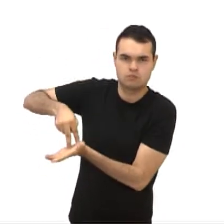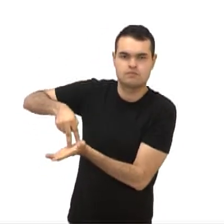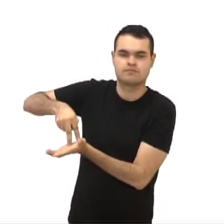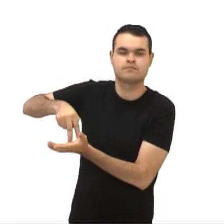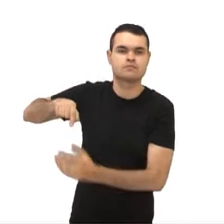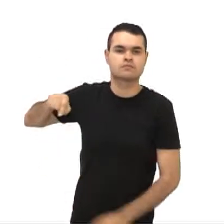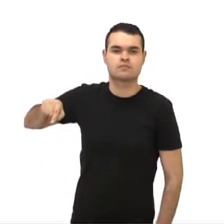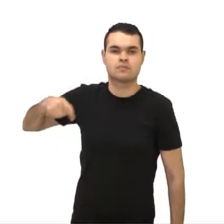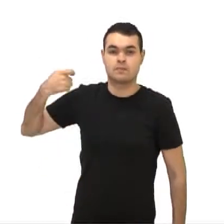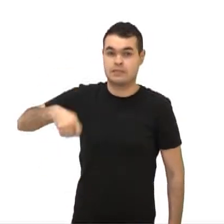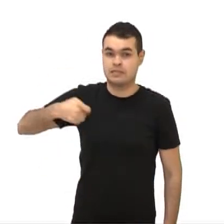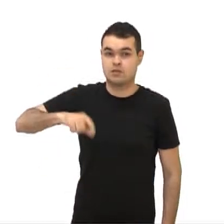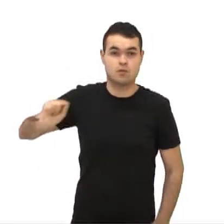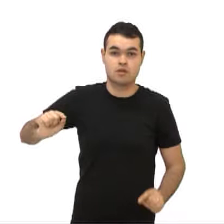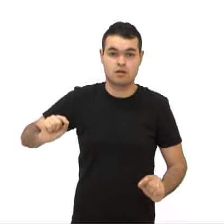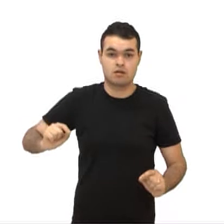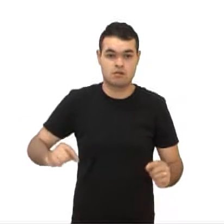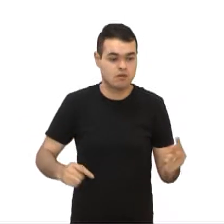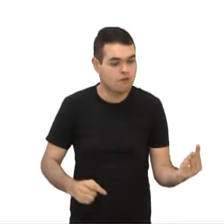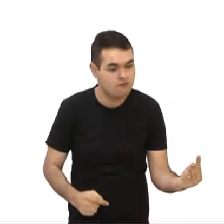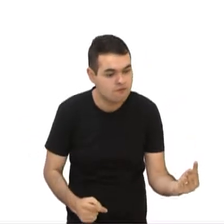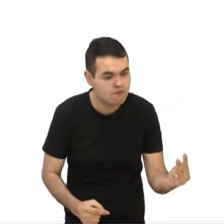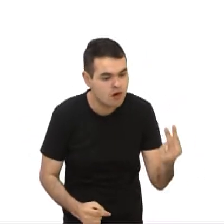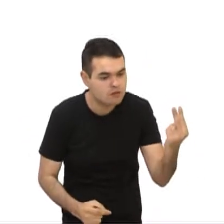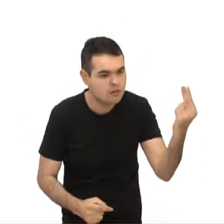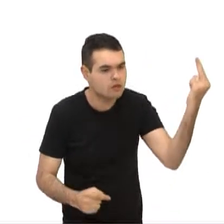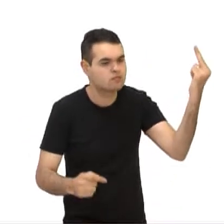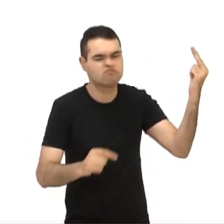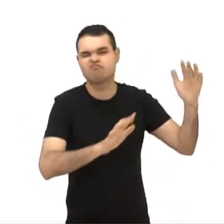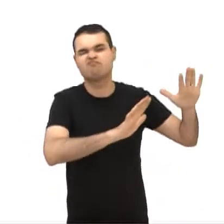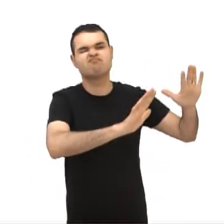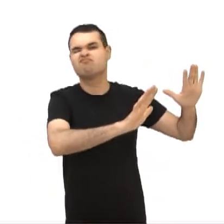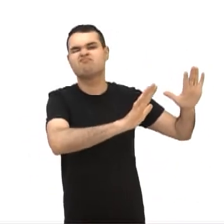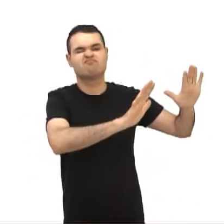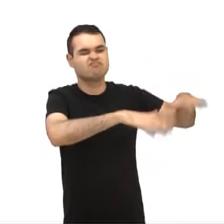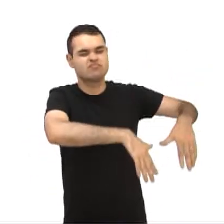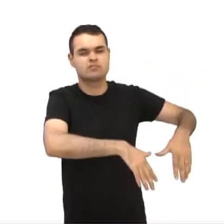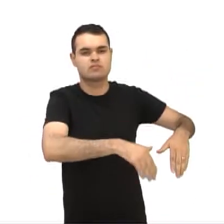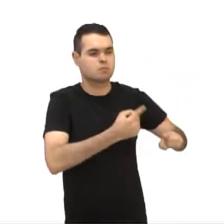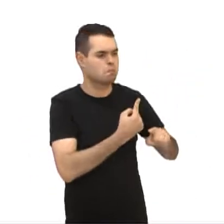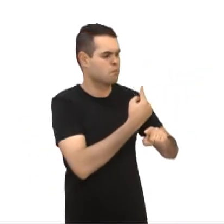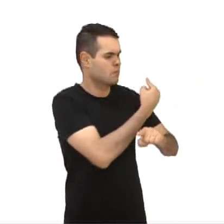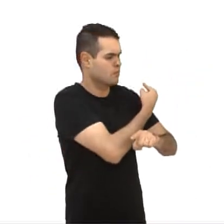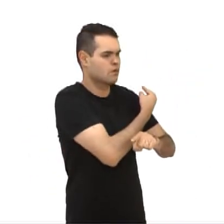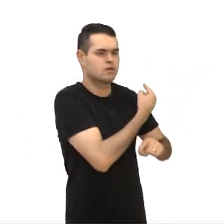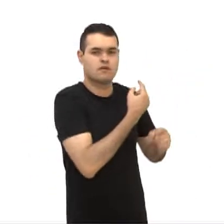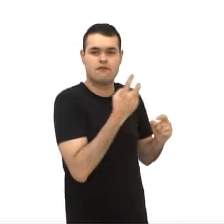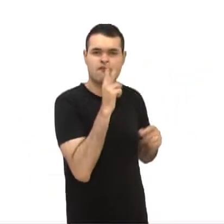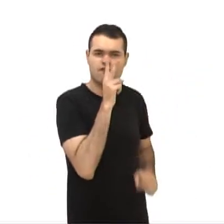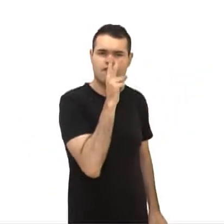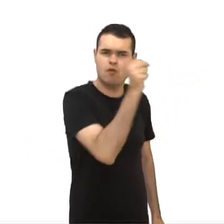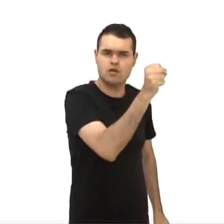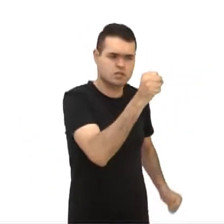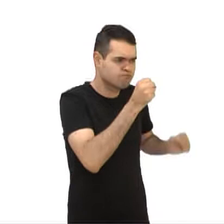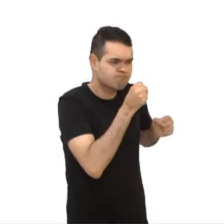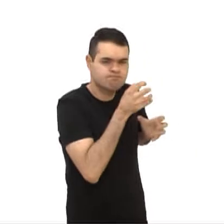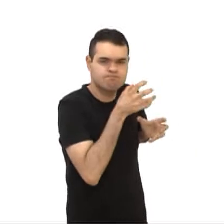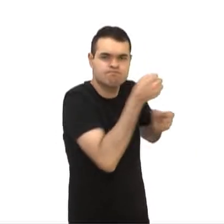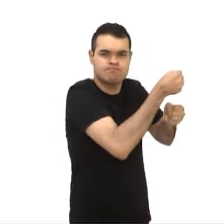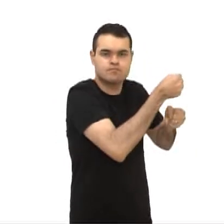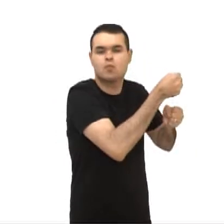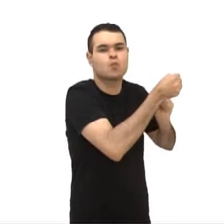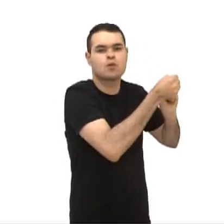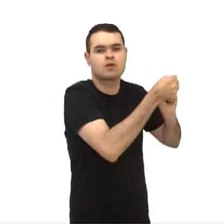lembrar que há uma desvalorização de alguns valores que eram muito consagrados nessa época. Por exemplo,